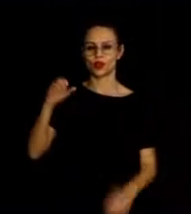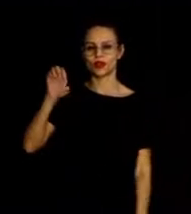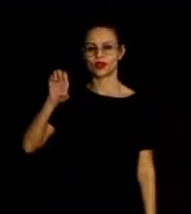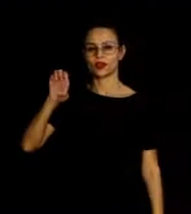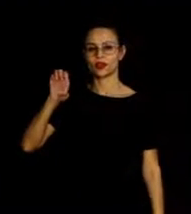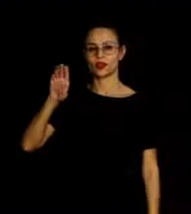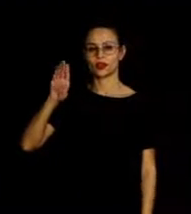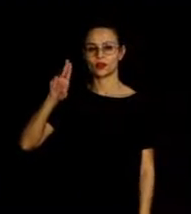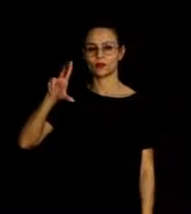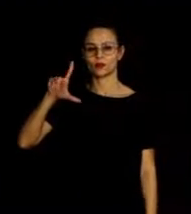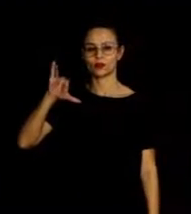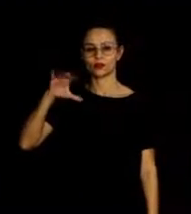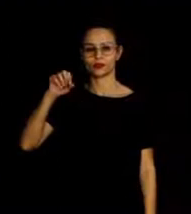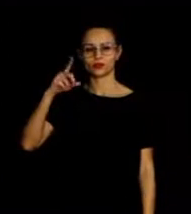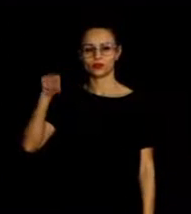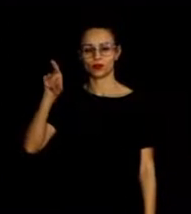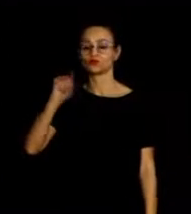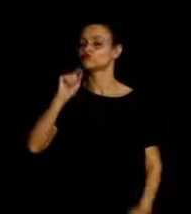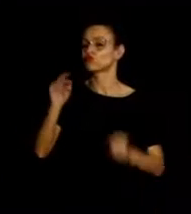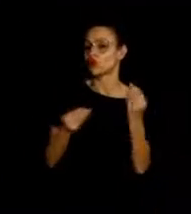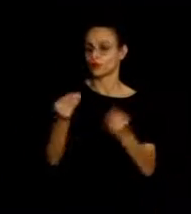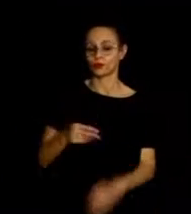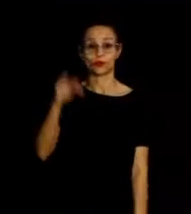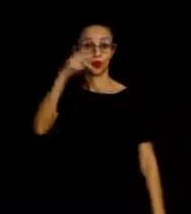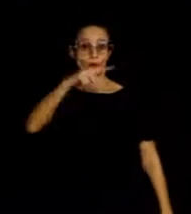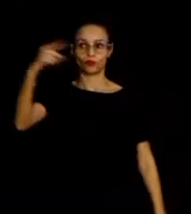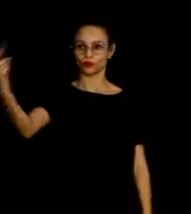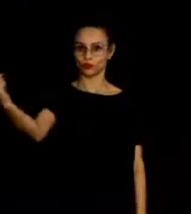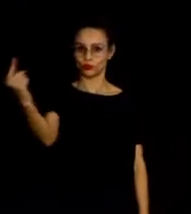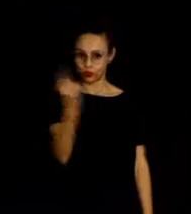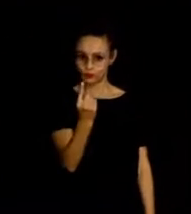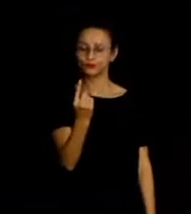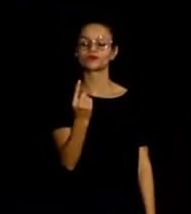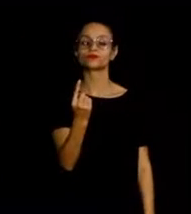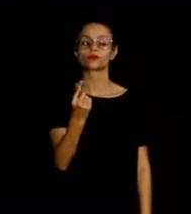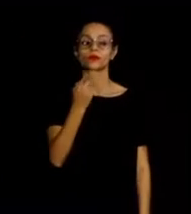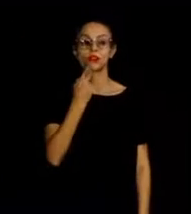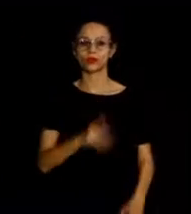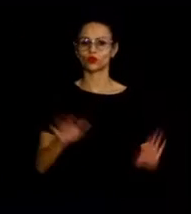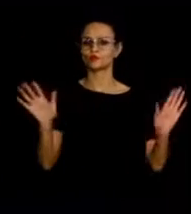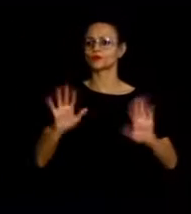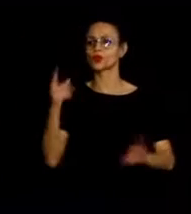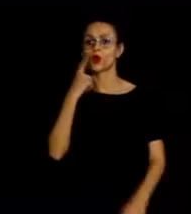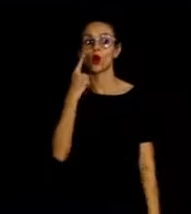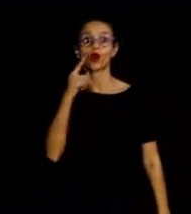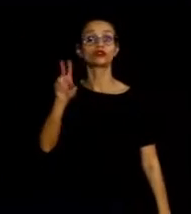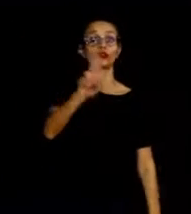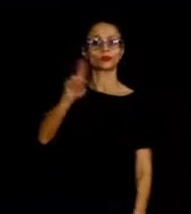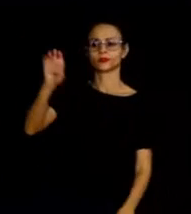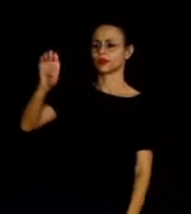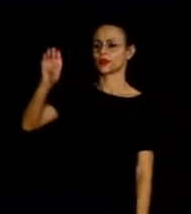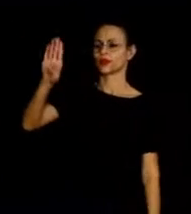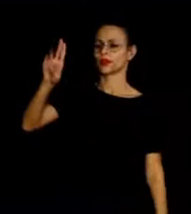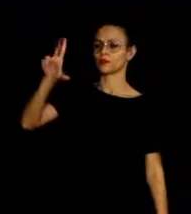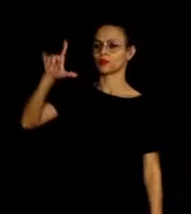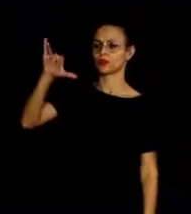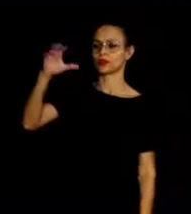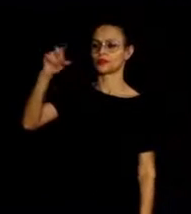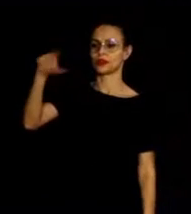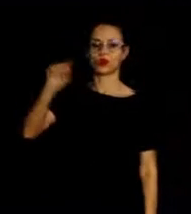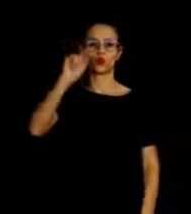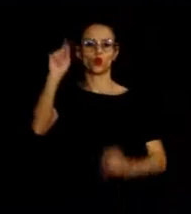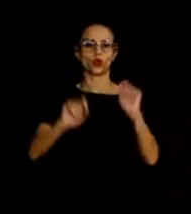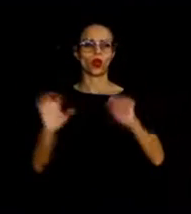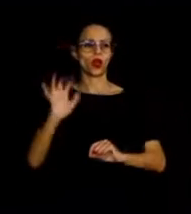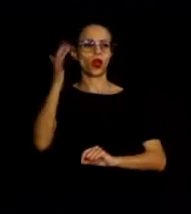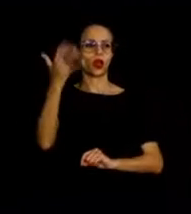fundamental de que forma do professor entrou em sala e ele falou a ebulição é o fenômeno a partir